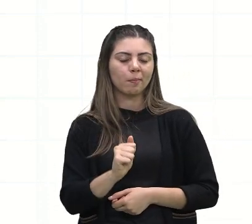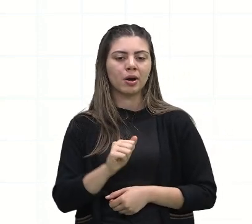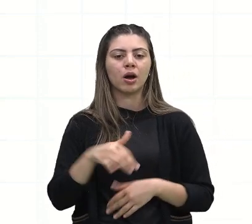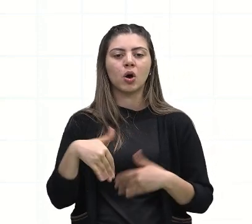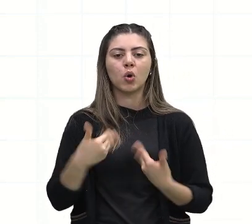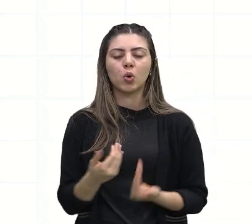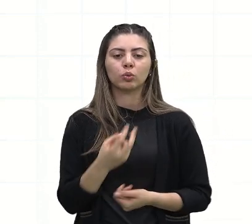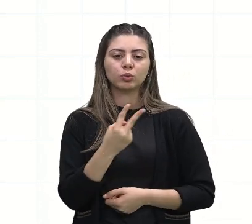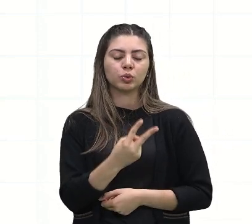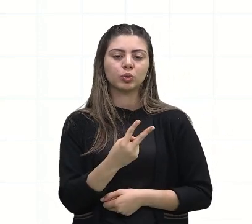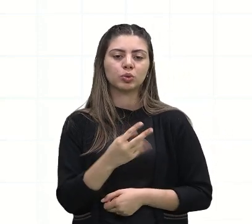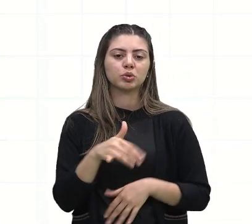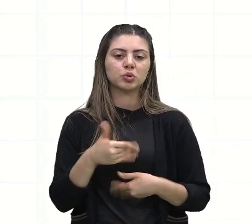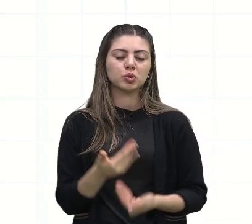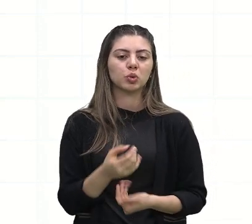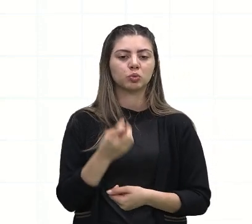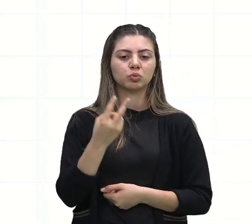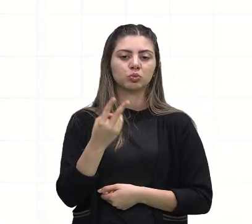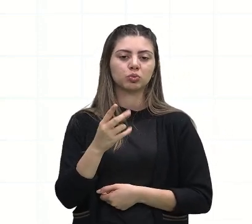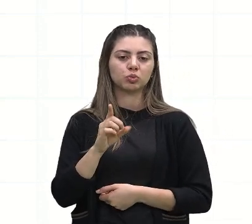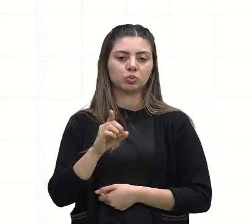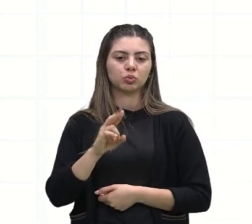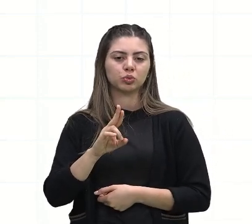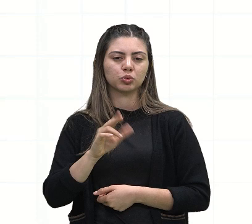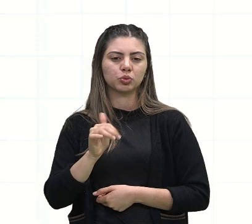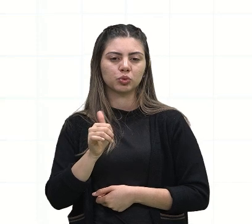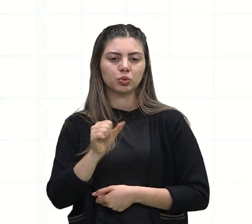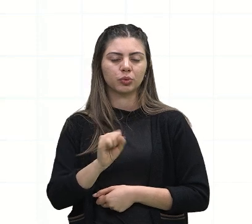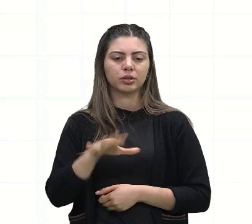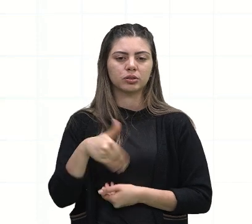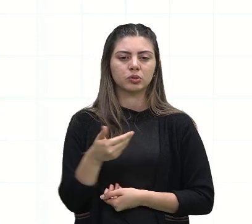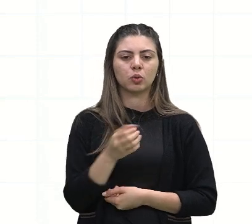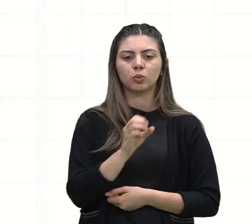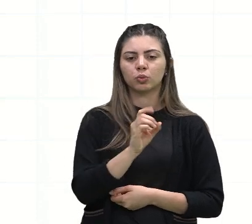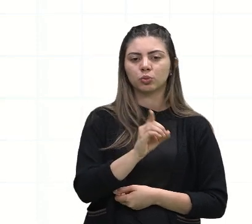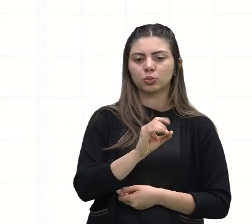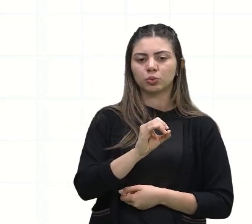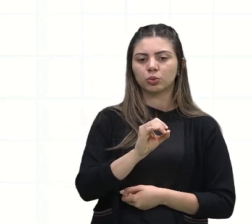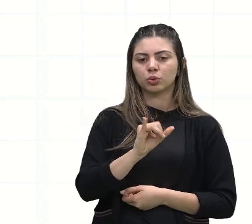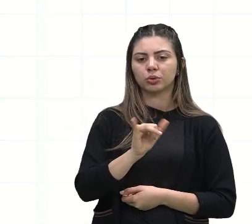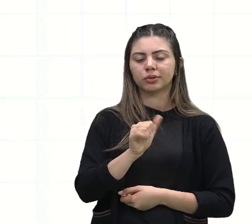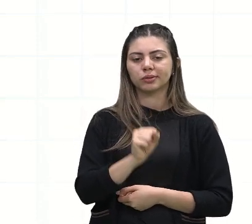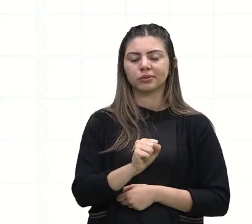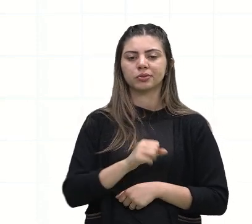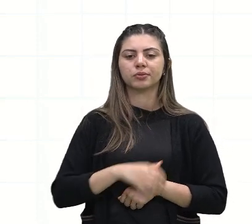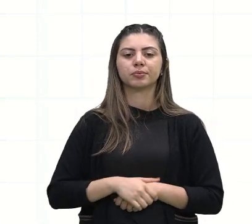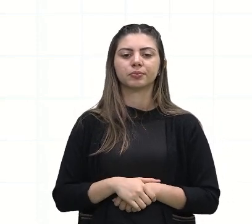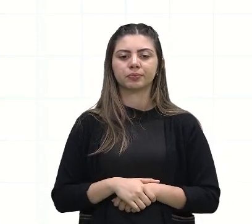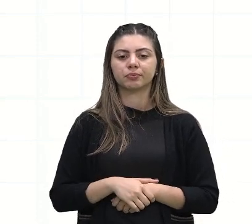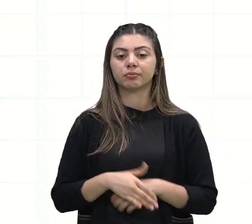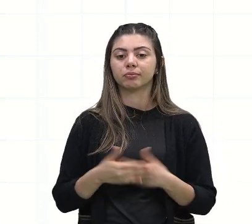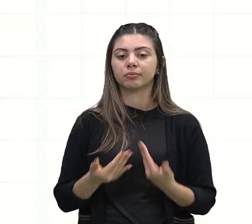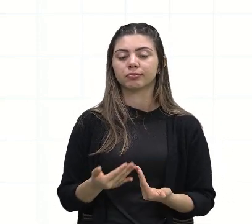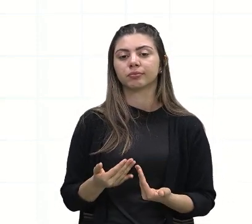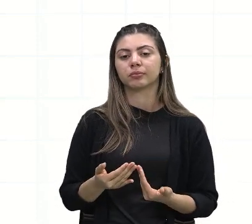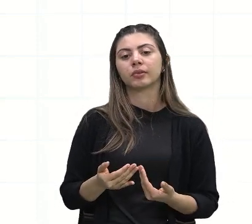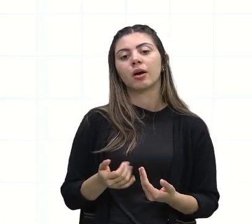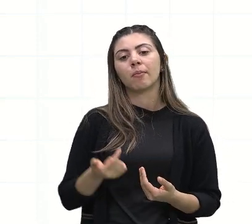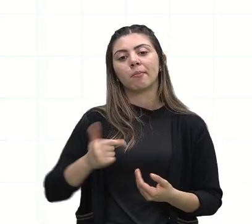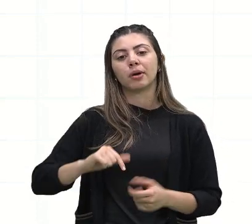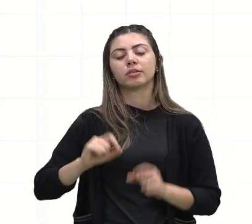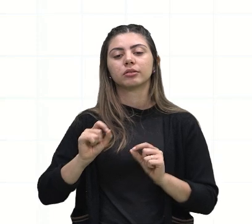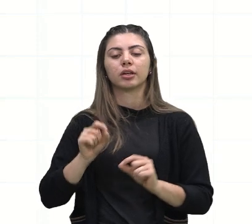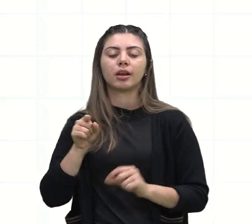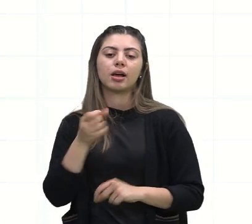Dependendo do contexto, né, que você está utilizando, determinados numerais, né? Quando eu digo centenas, né, de 200, 200